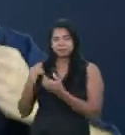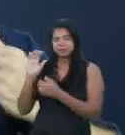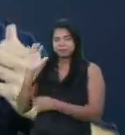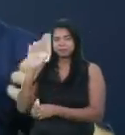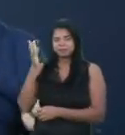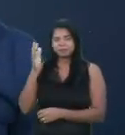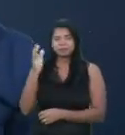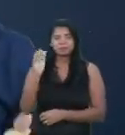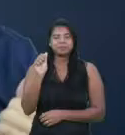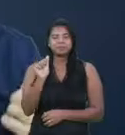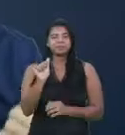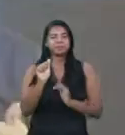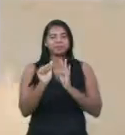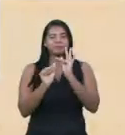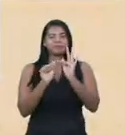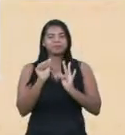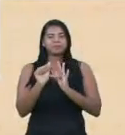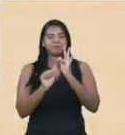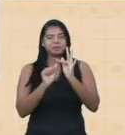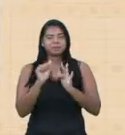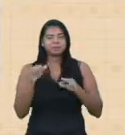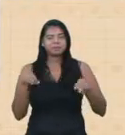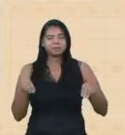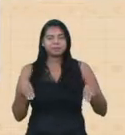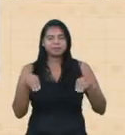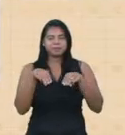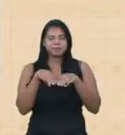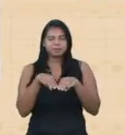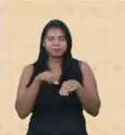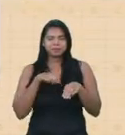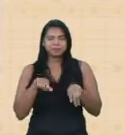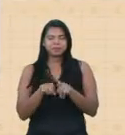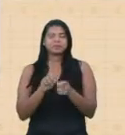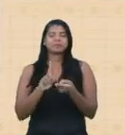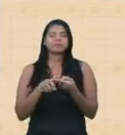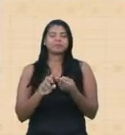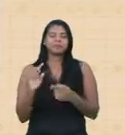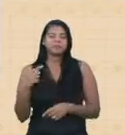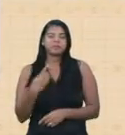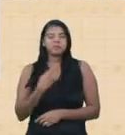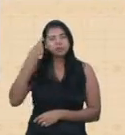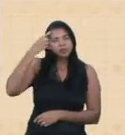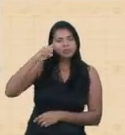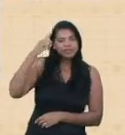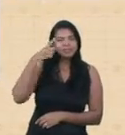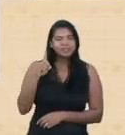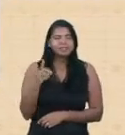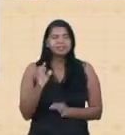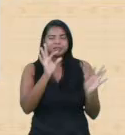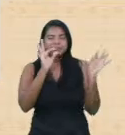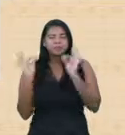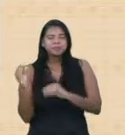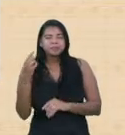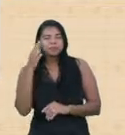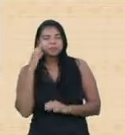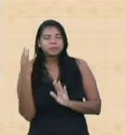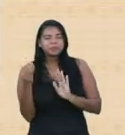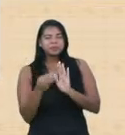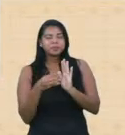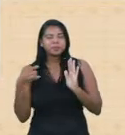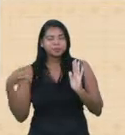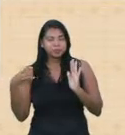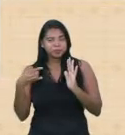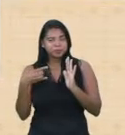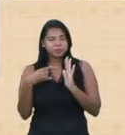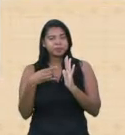fenômenos magnéticos, eles têm sua origem. Então, no nosso cotidiano, nós podemos ver a aplicação do magnetismo